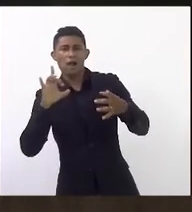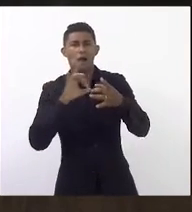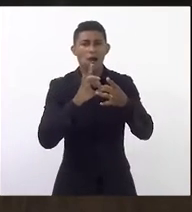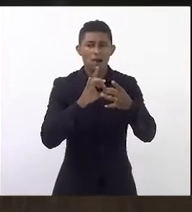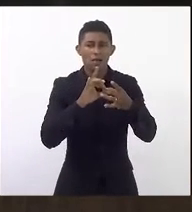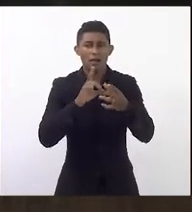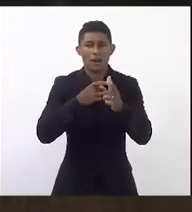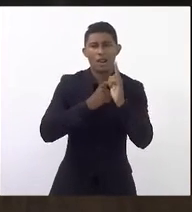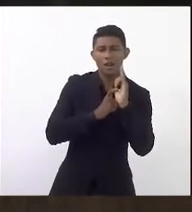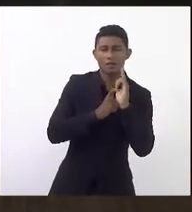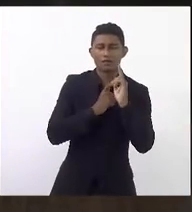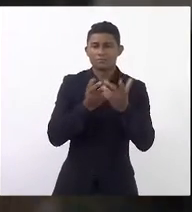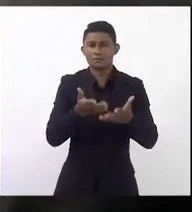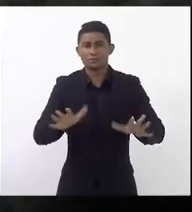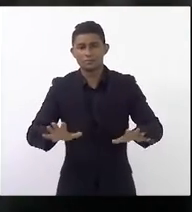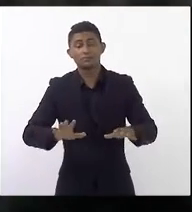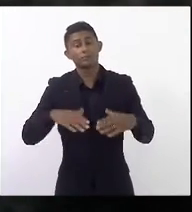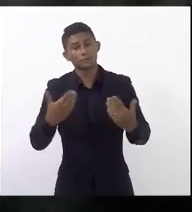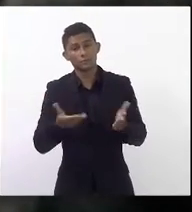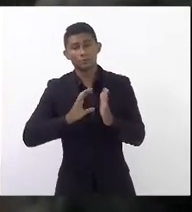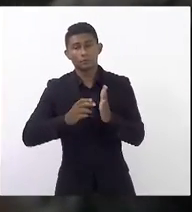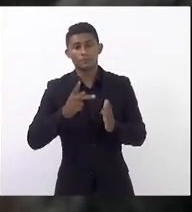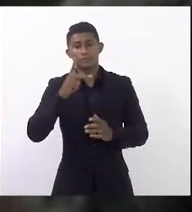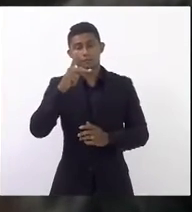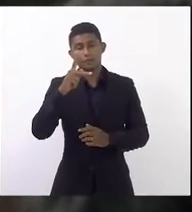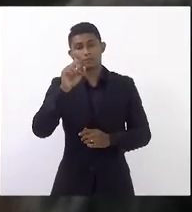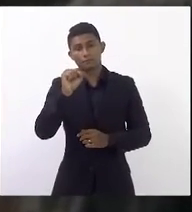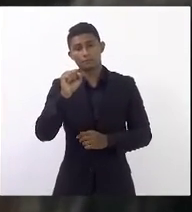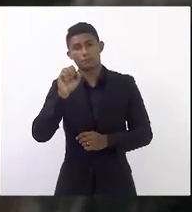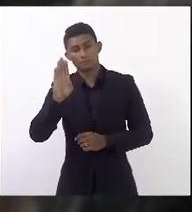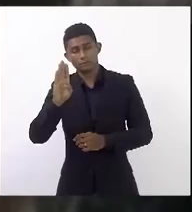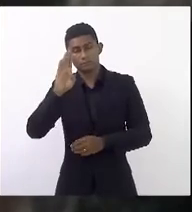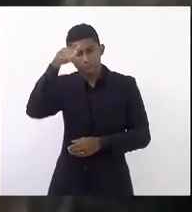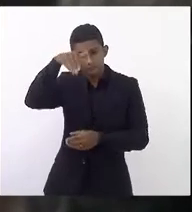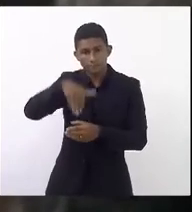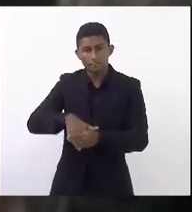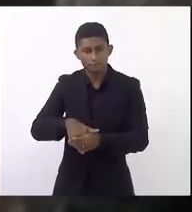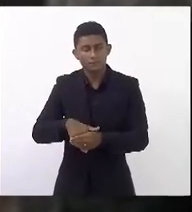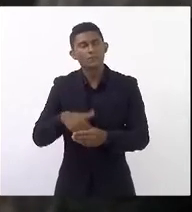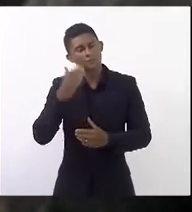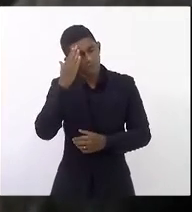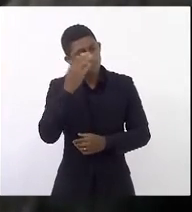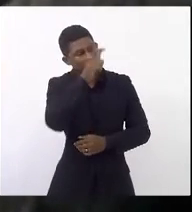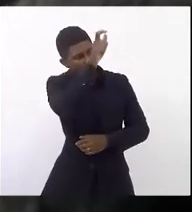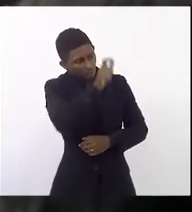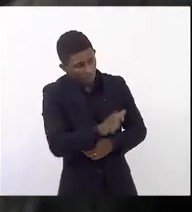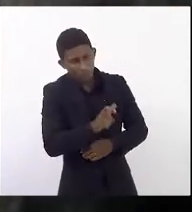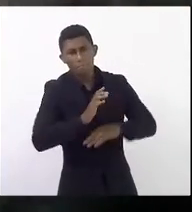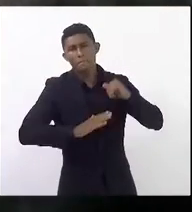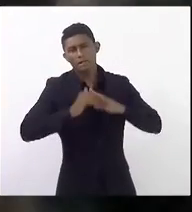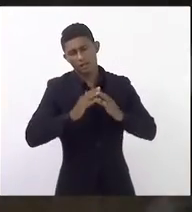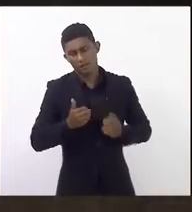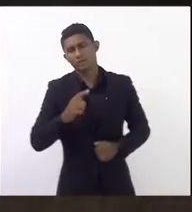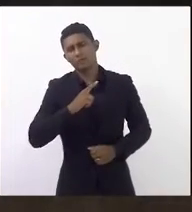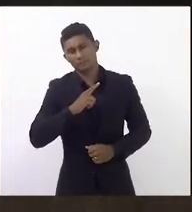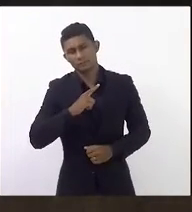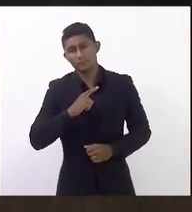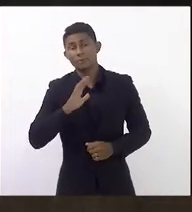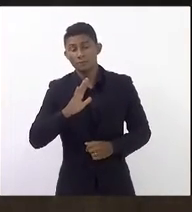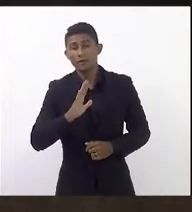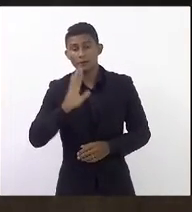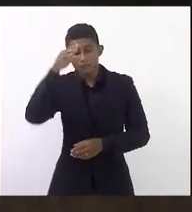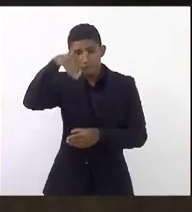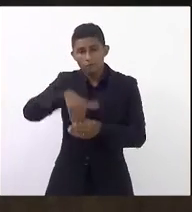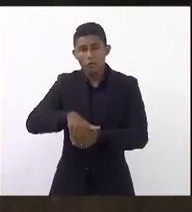do PSB, respeitada a competência do senhor José Antônio Portela Filho, é pela